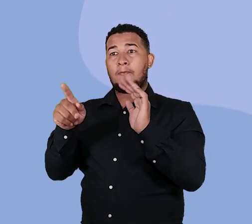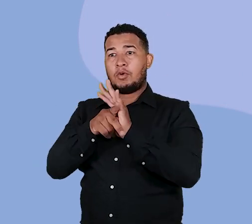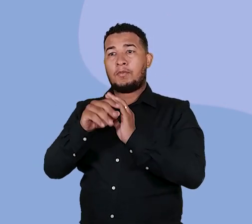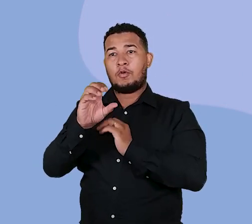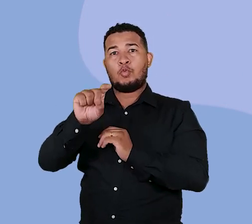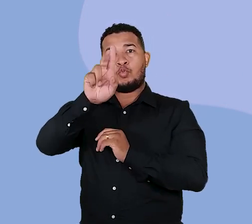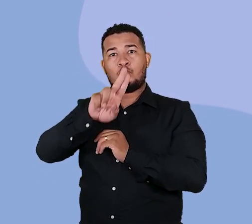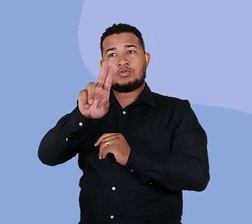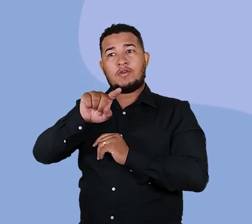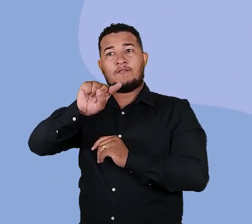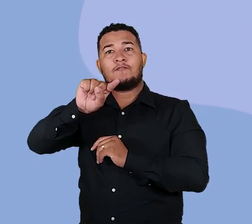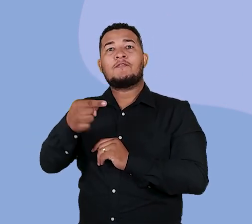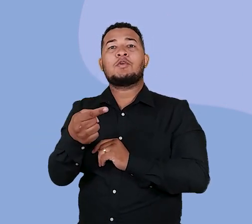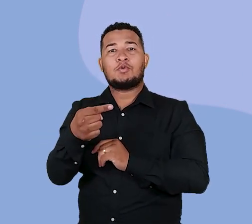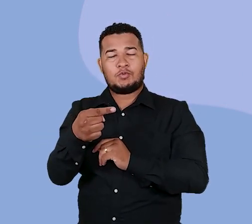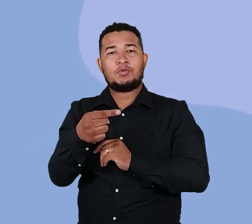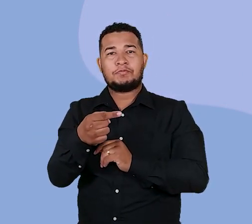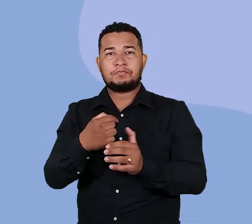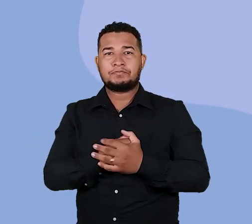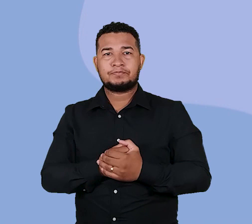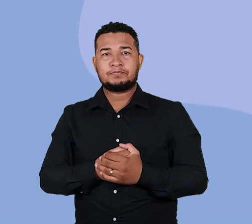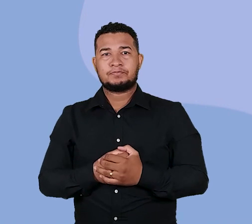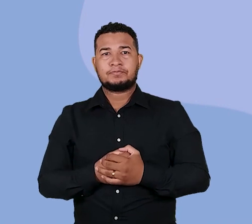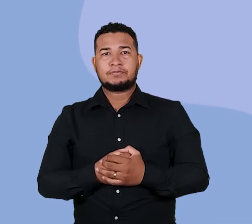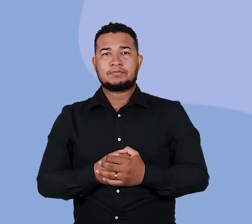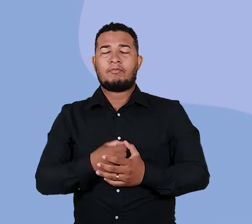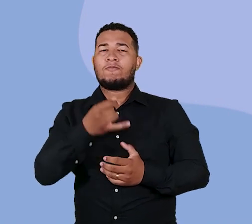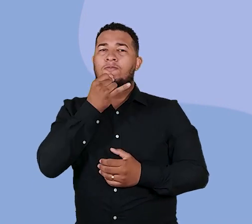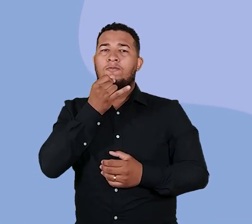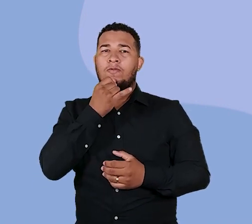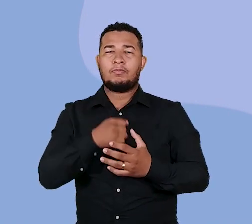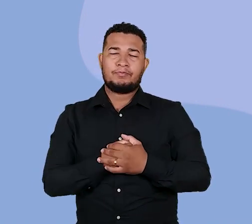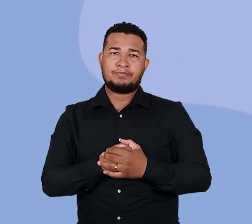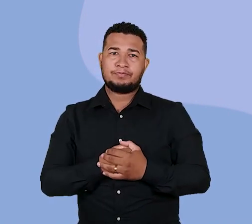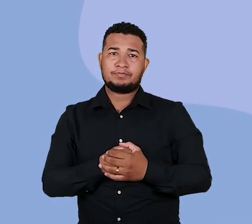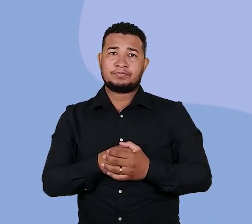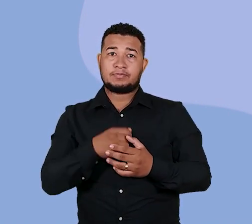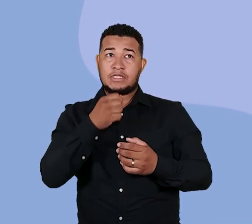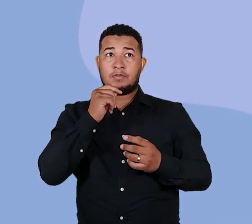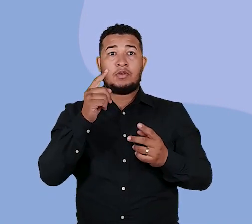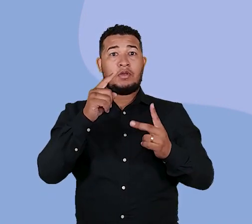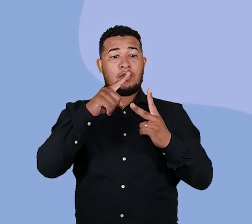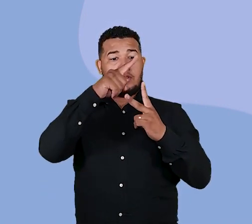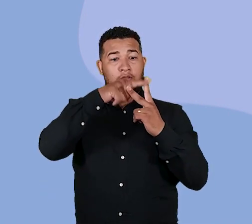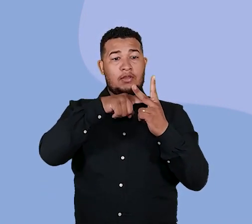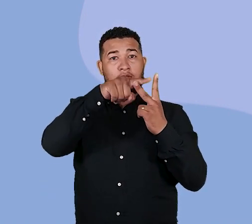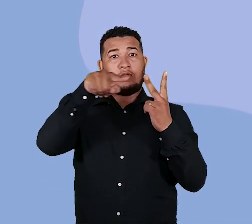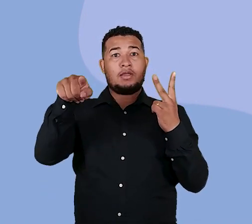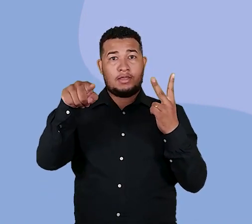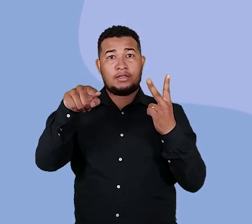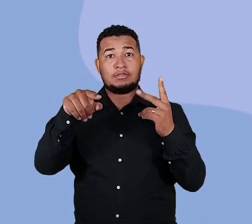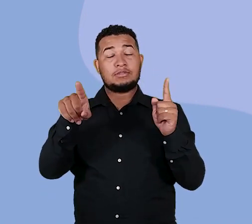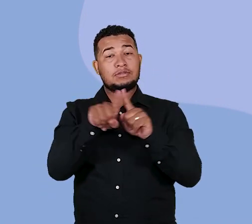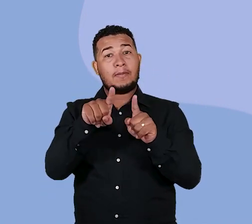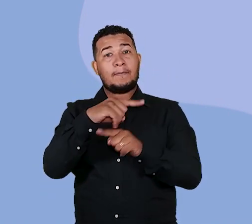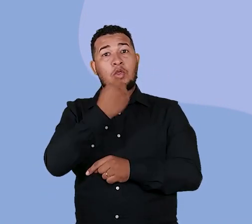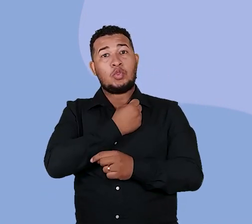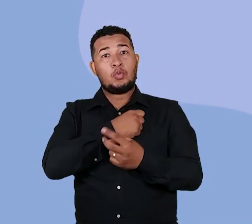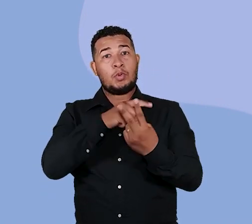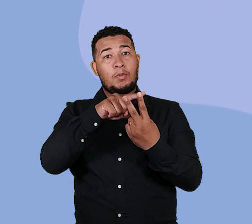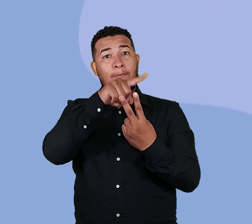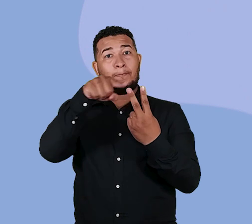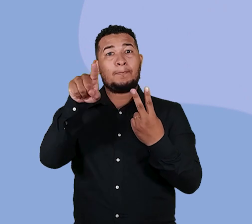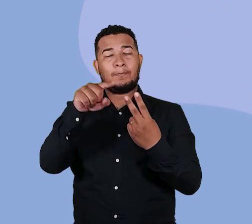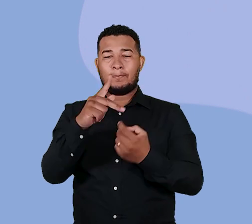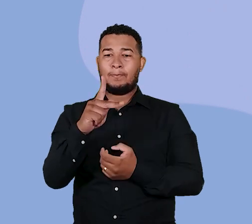de dízima periódica. Exemplo, raízes não exatas e o número π.